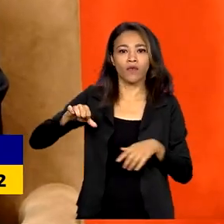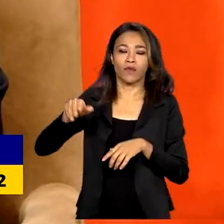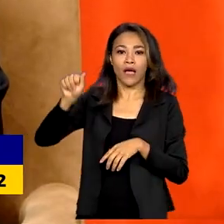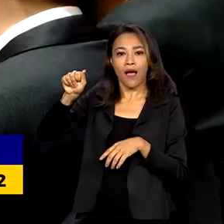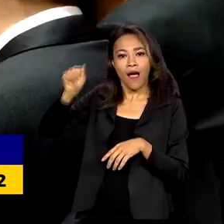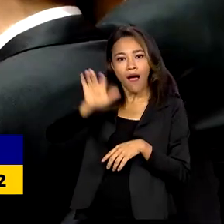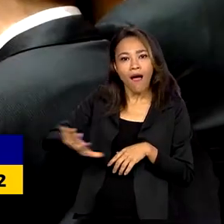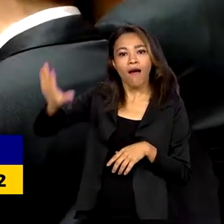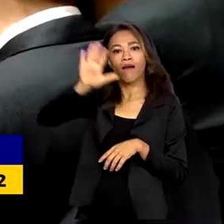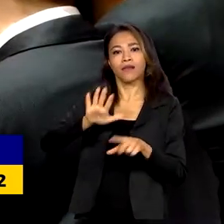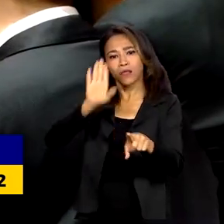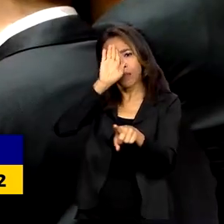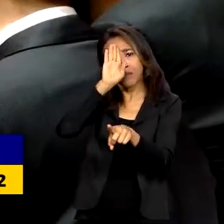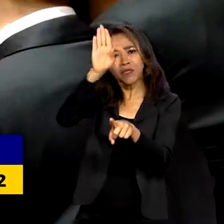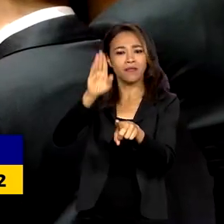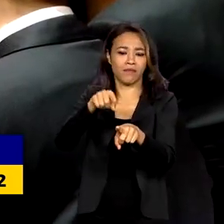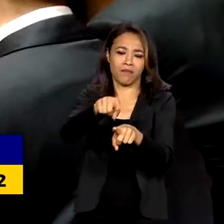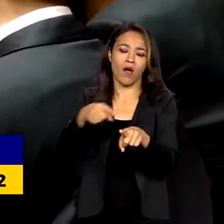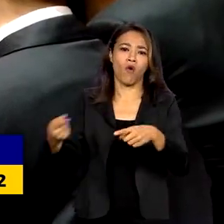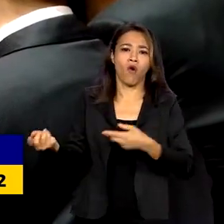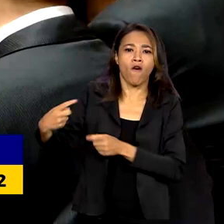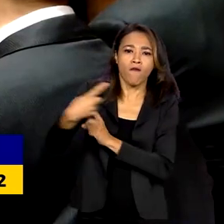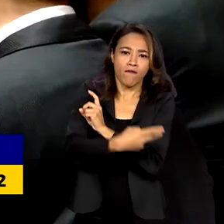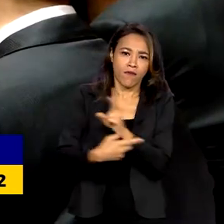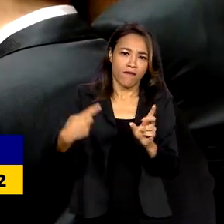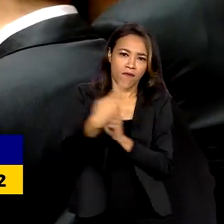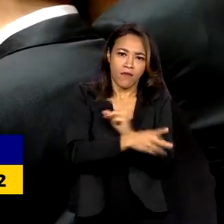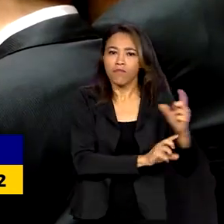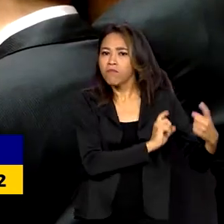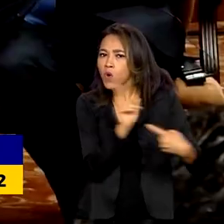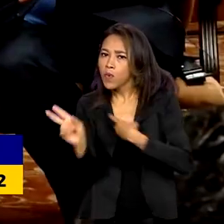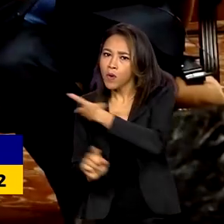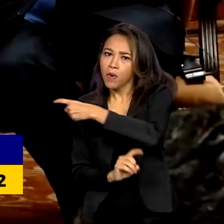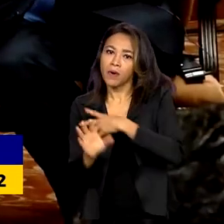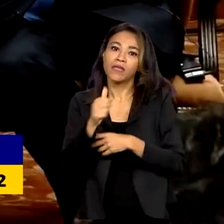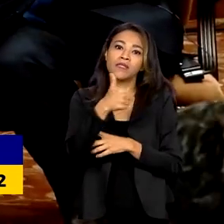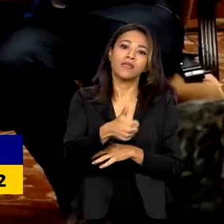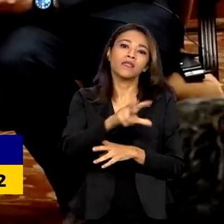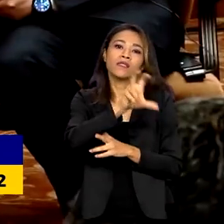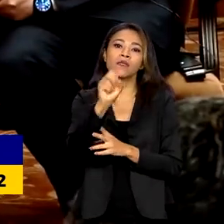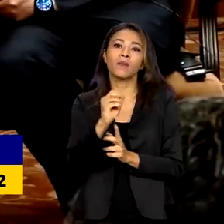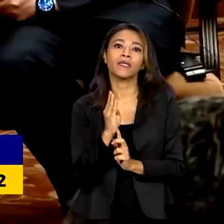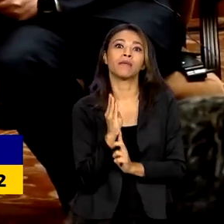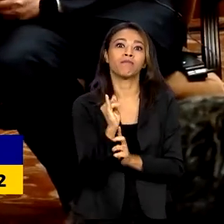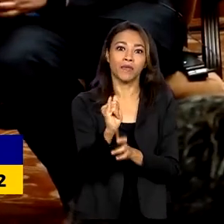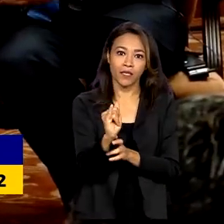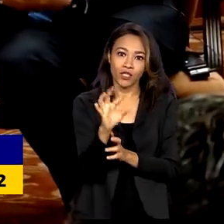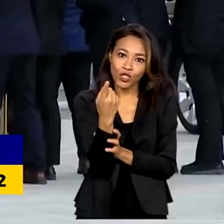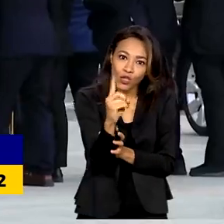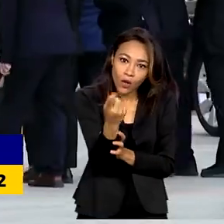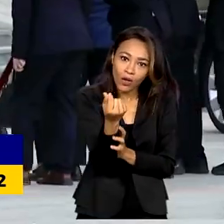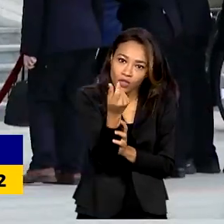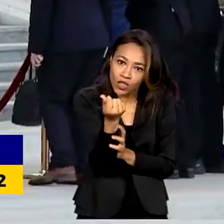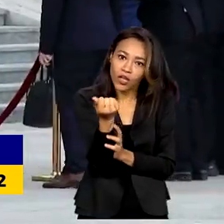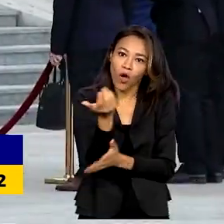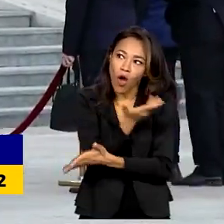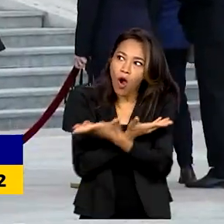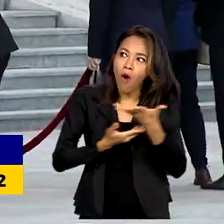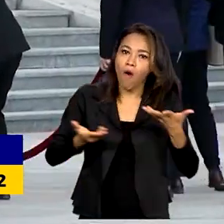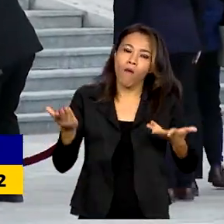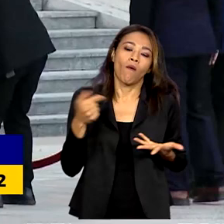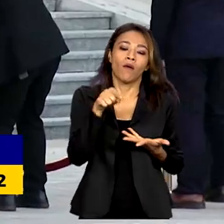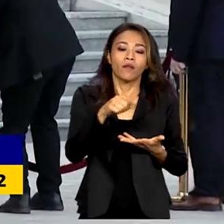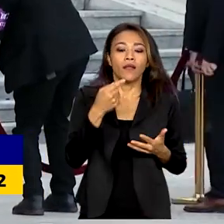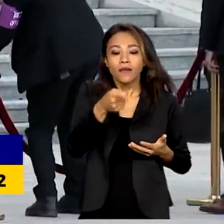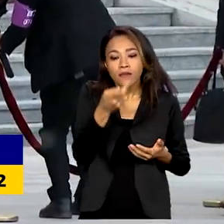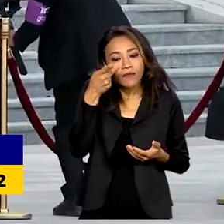principal parceiro comercial do Brasil. Só no ano passado foram mais de 150 bilhões de dólares movimentados. Nesta visita,